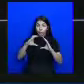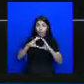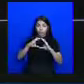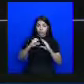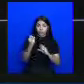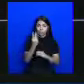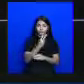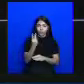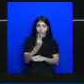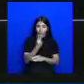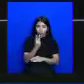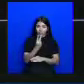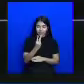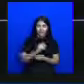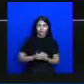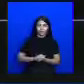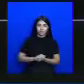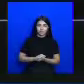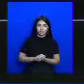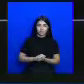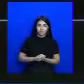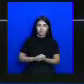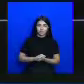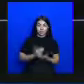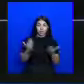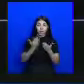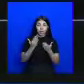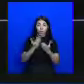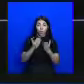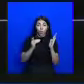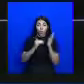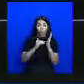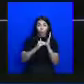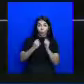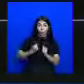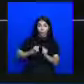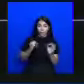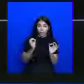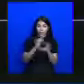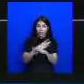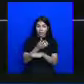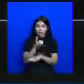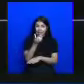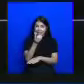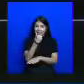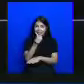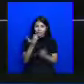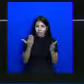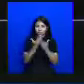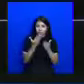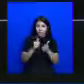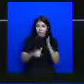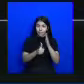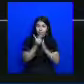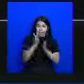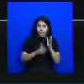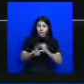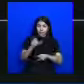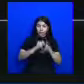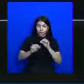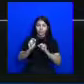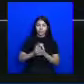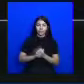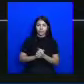bola, 22. Número 22. E agora, o último número para fechar as 6 dezenas desta primeira etapa do